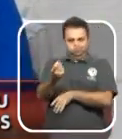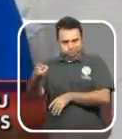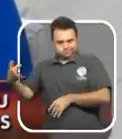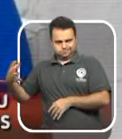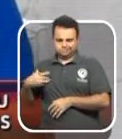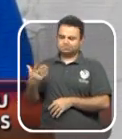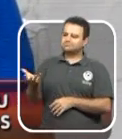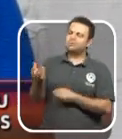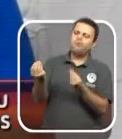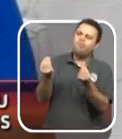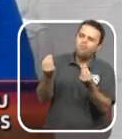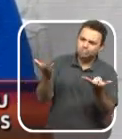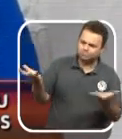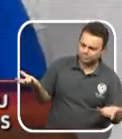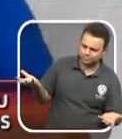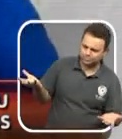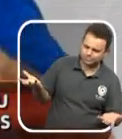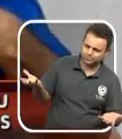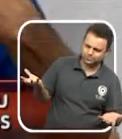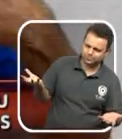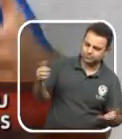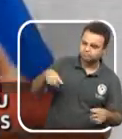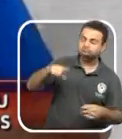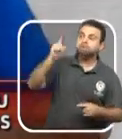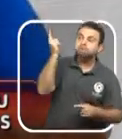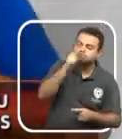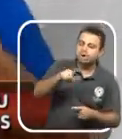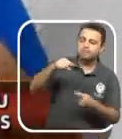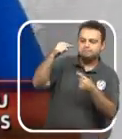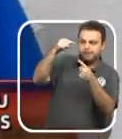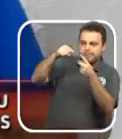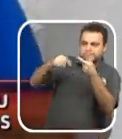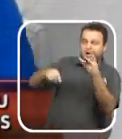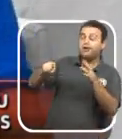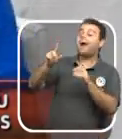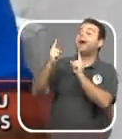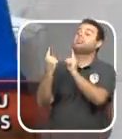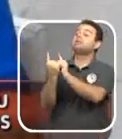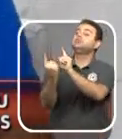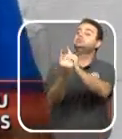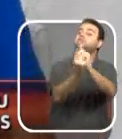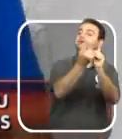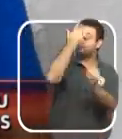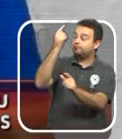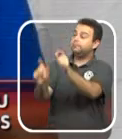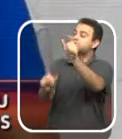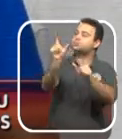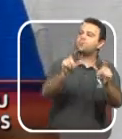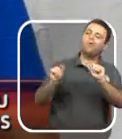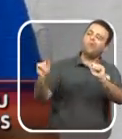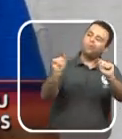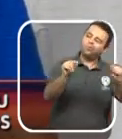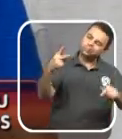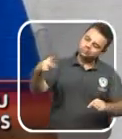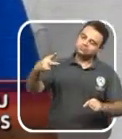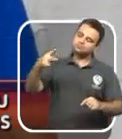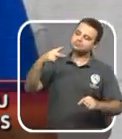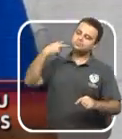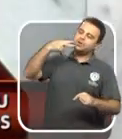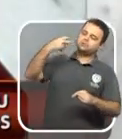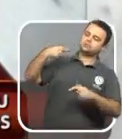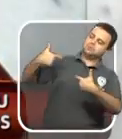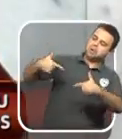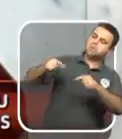sempre procura fazer algo para que a imprensa tenha acesso ao máximo de informação e tenha facilidade para acessar essas